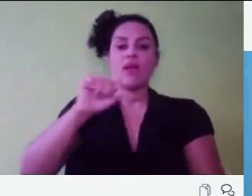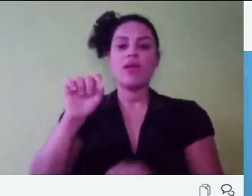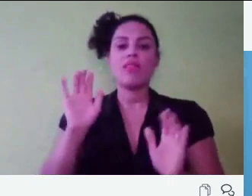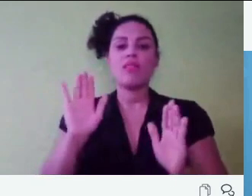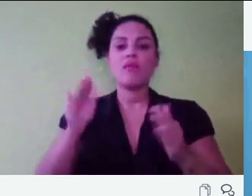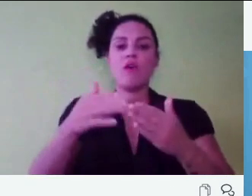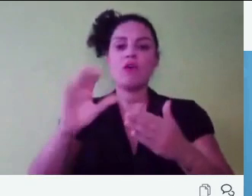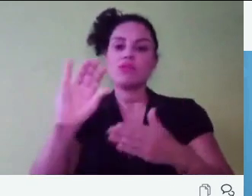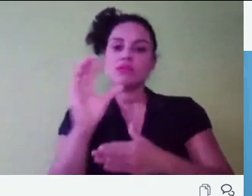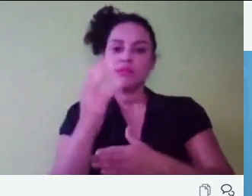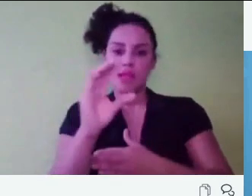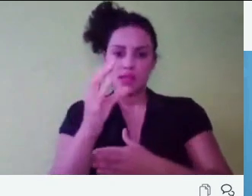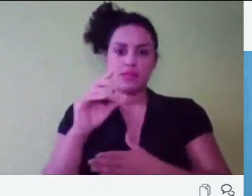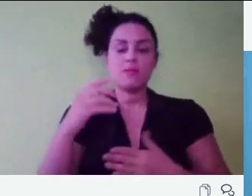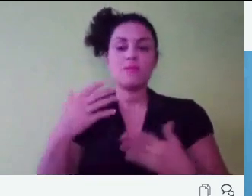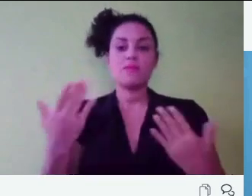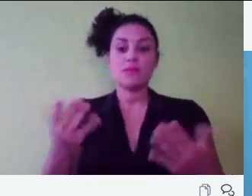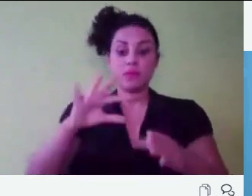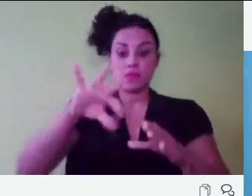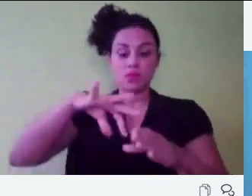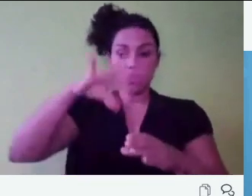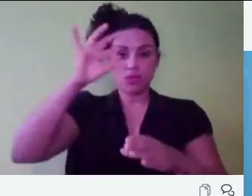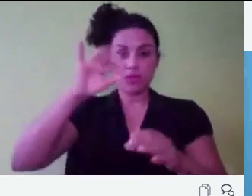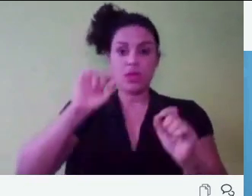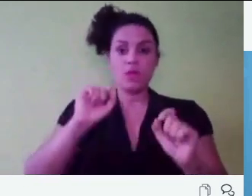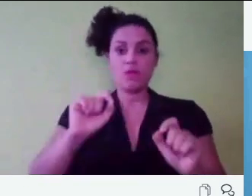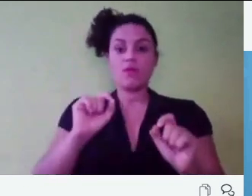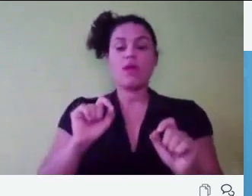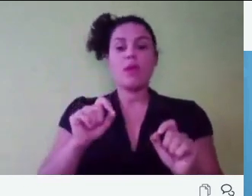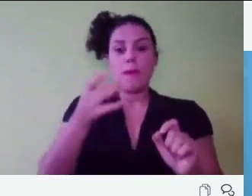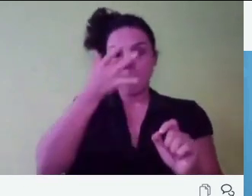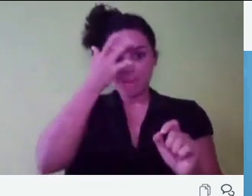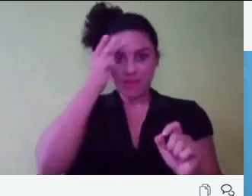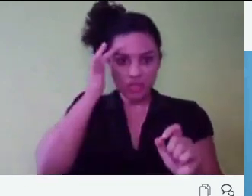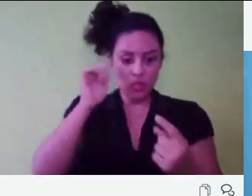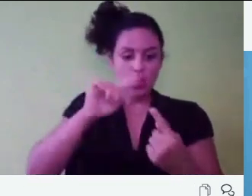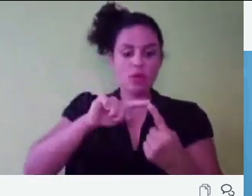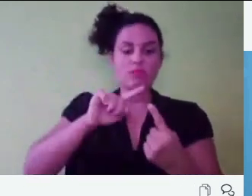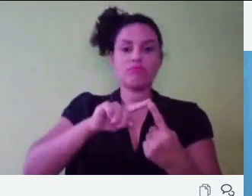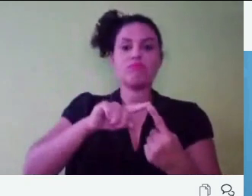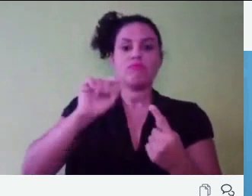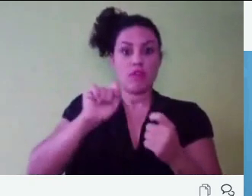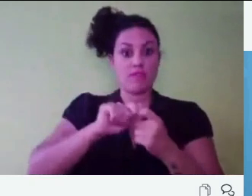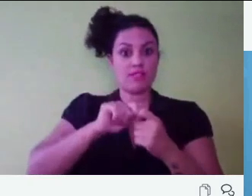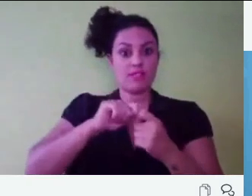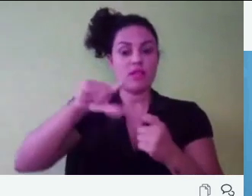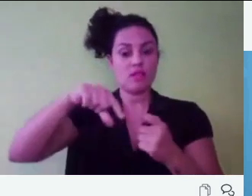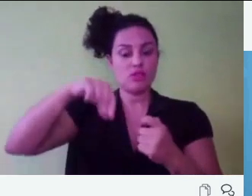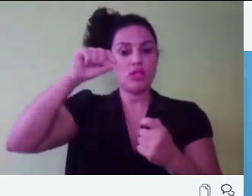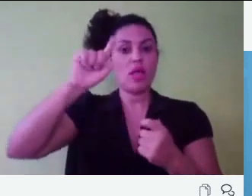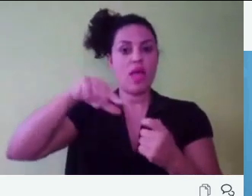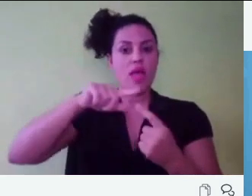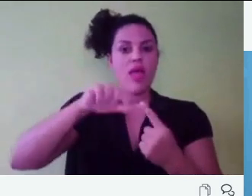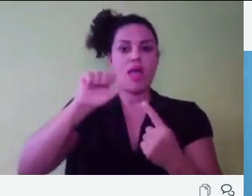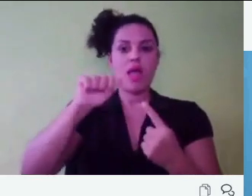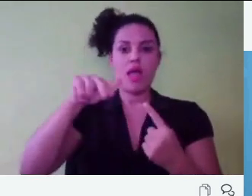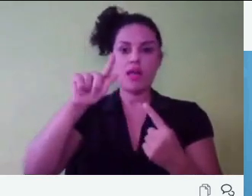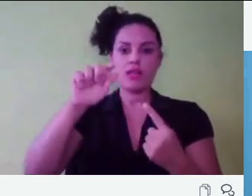sorteio ocorrerá sob a responsabilidade dos seguintes servidores: eu, Angélica Andrade,